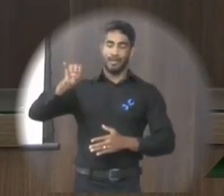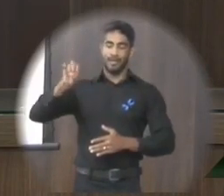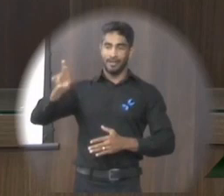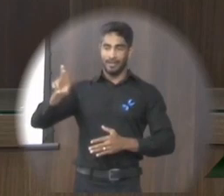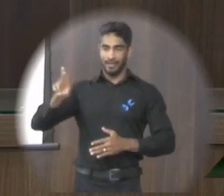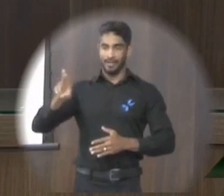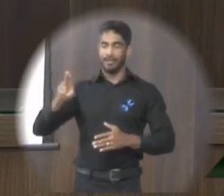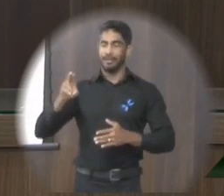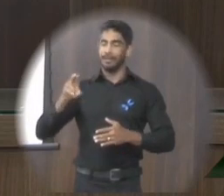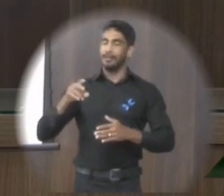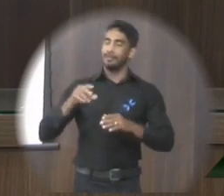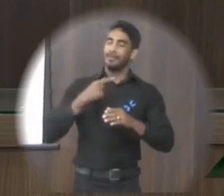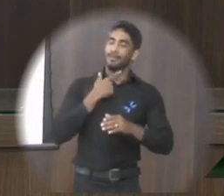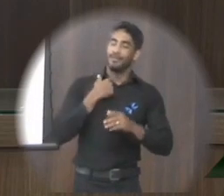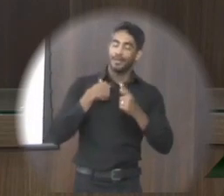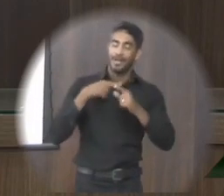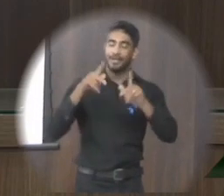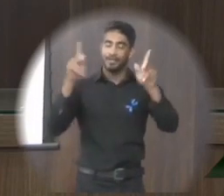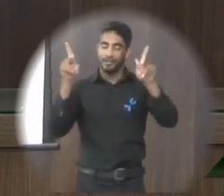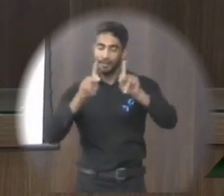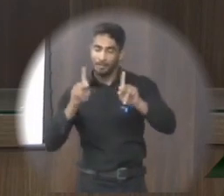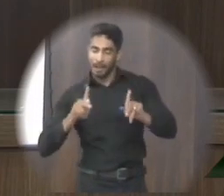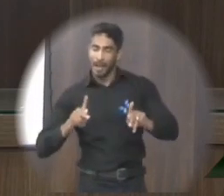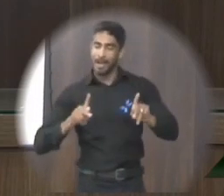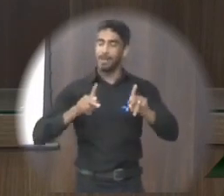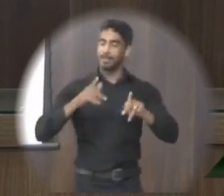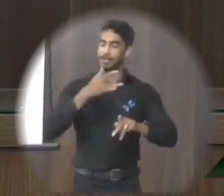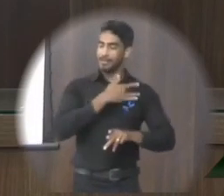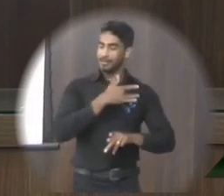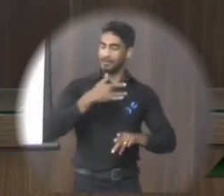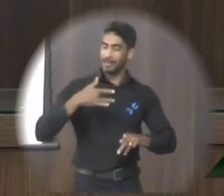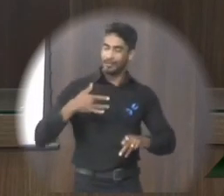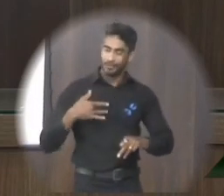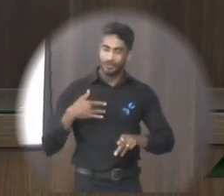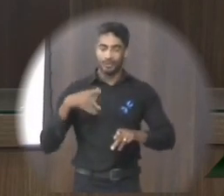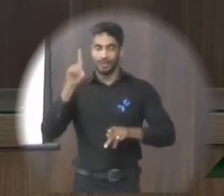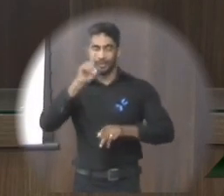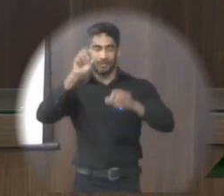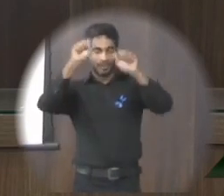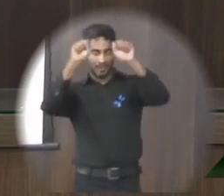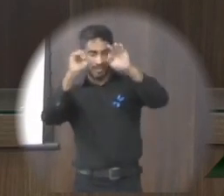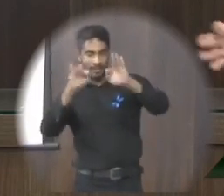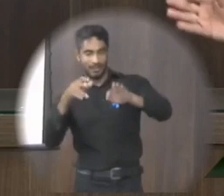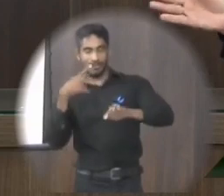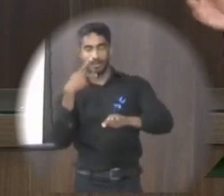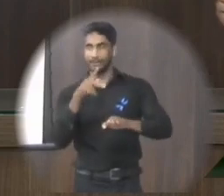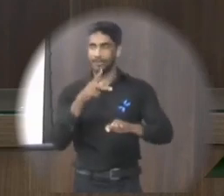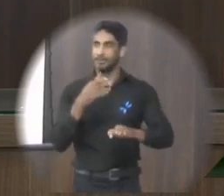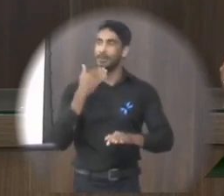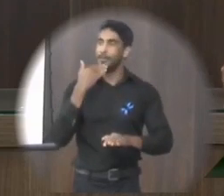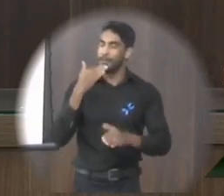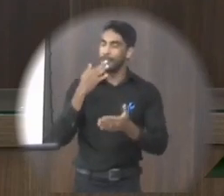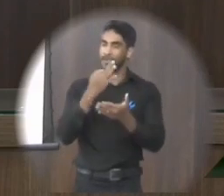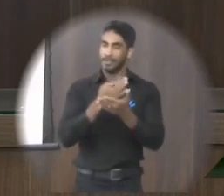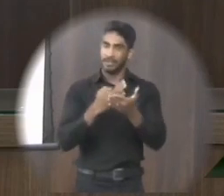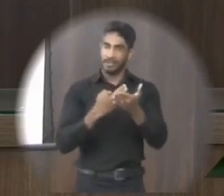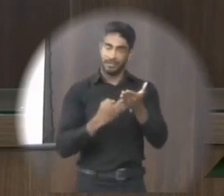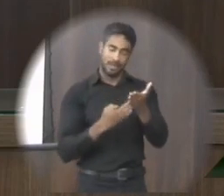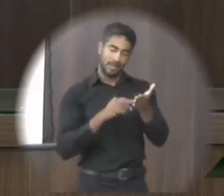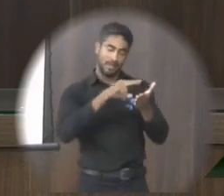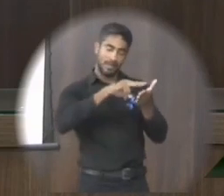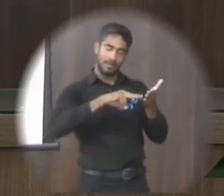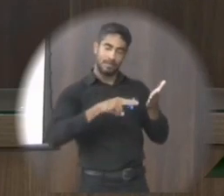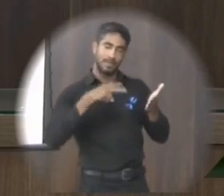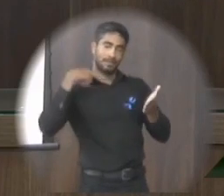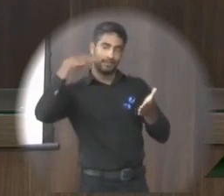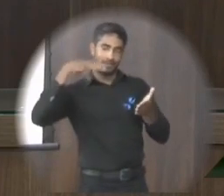muita paz, muita saúde na vida dele, que Deus possa sempre abençoá-lo. Então, solicito ao senhor secretário, faça a chamada dos